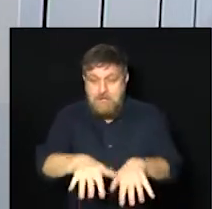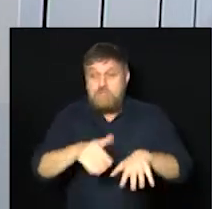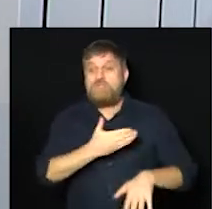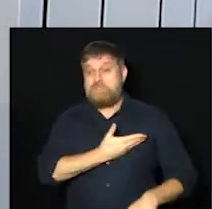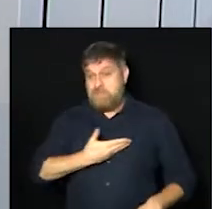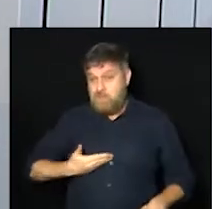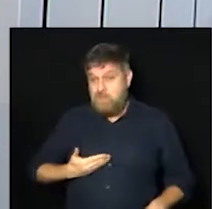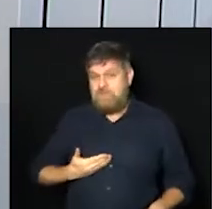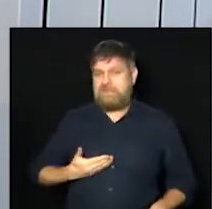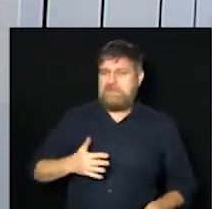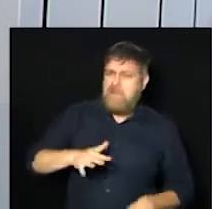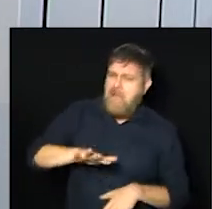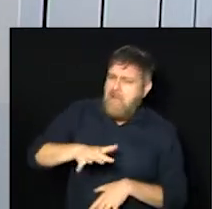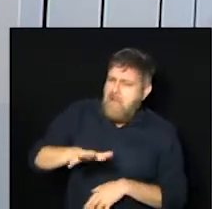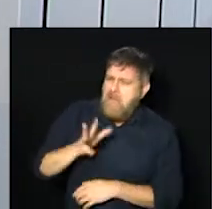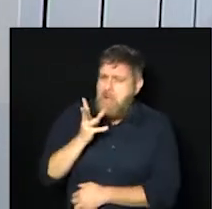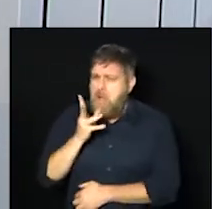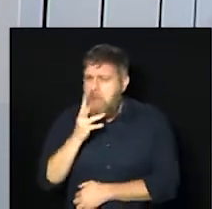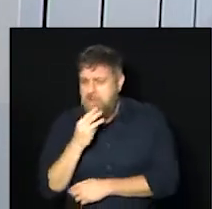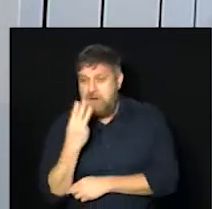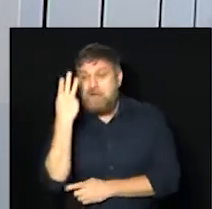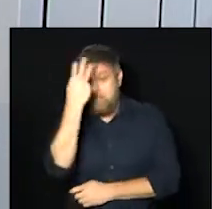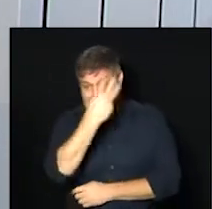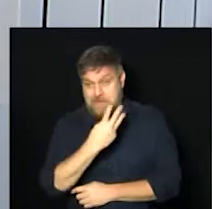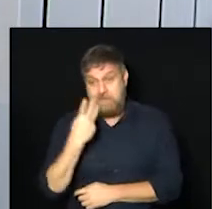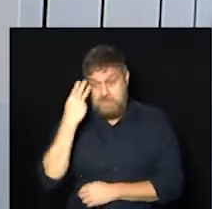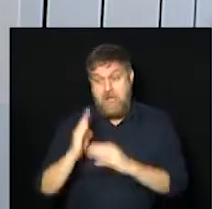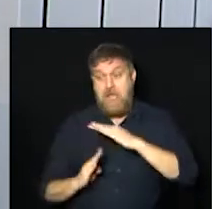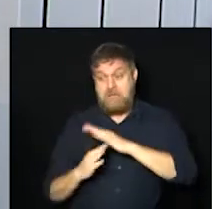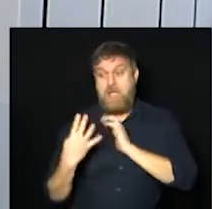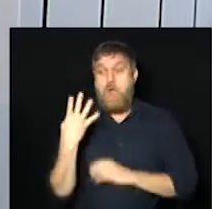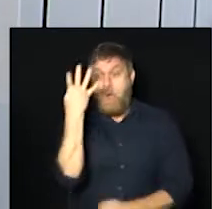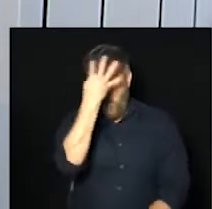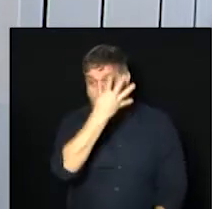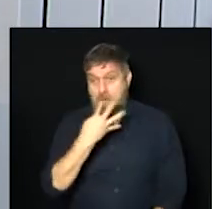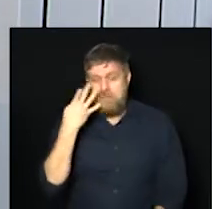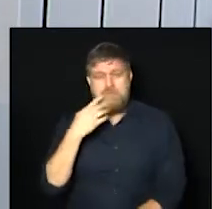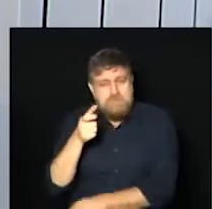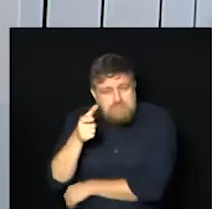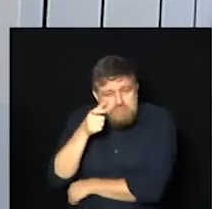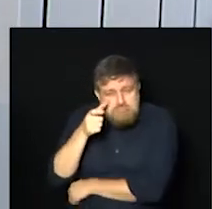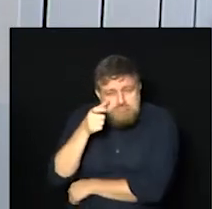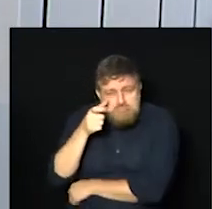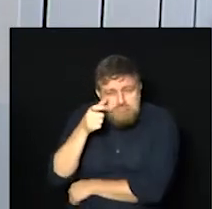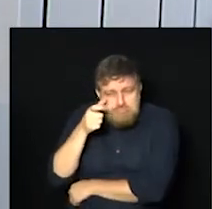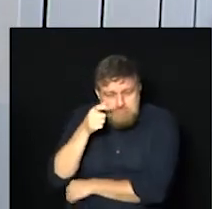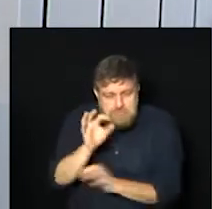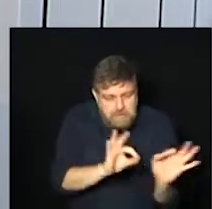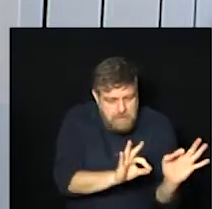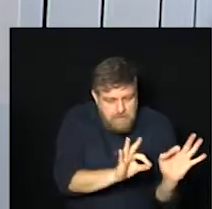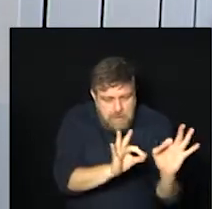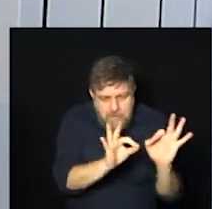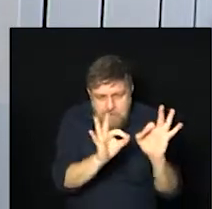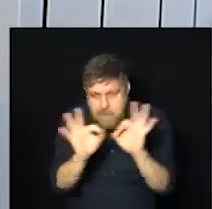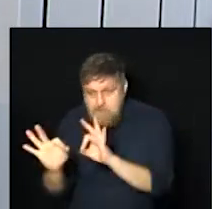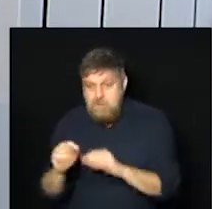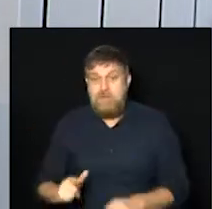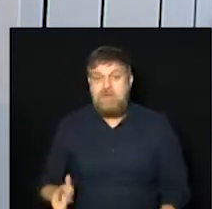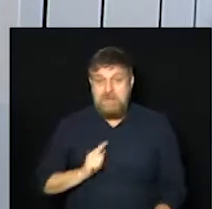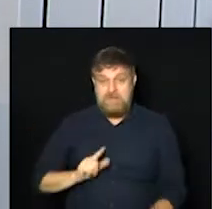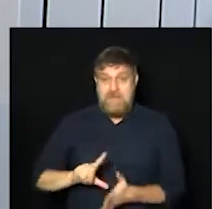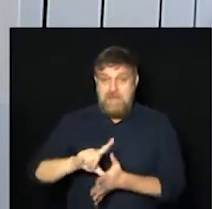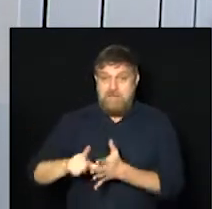que deve ter uma duração aí de 3-4 horas. Nós vamos acompanhar essa audiência e, ao longo da nossa programação